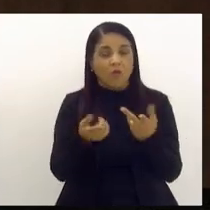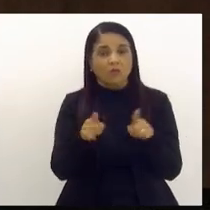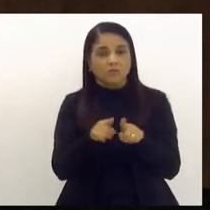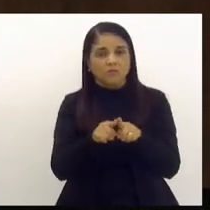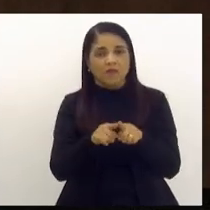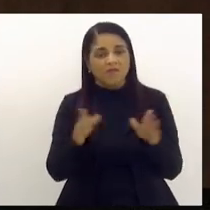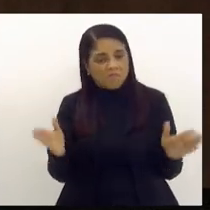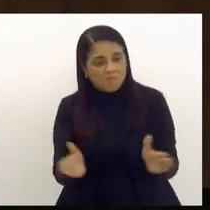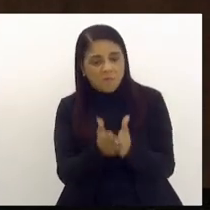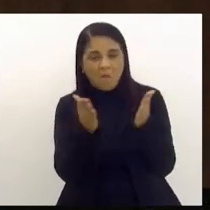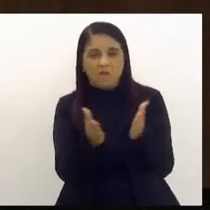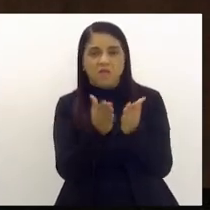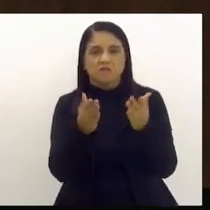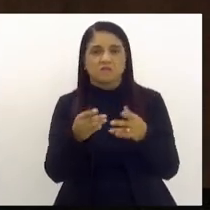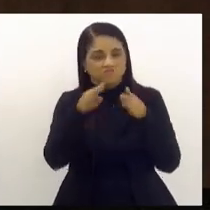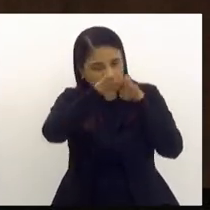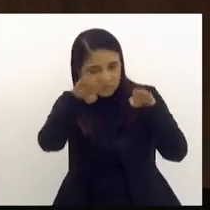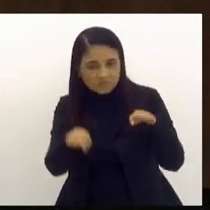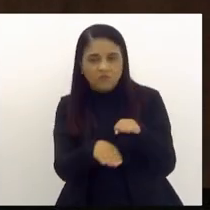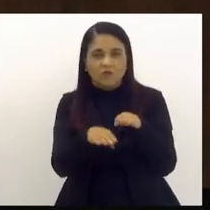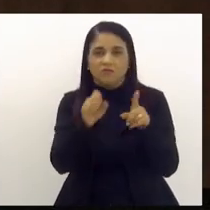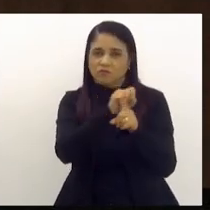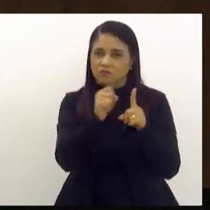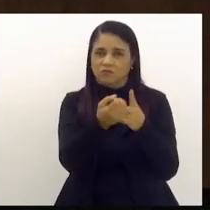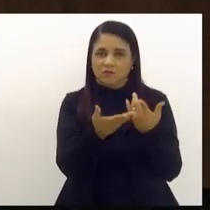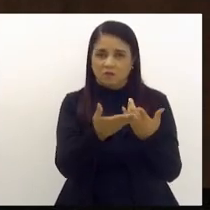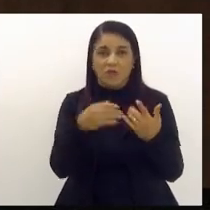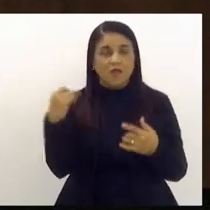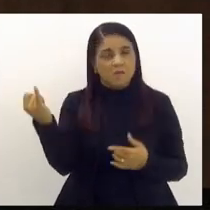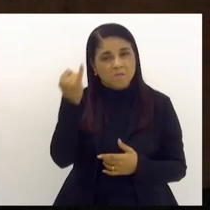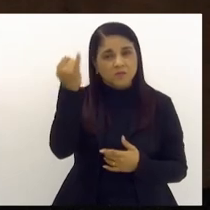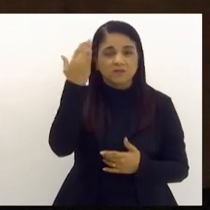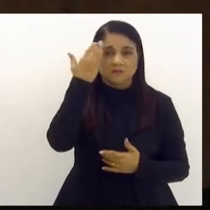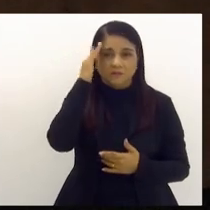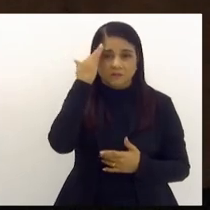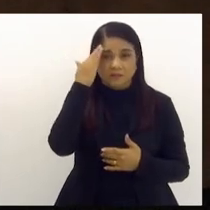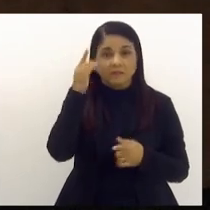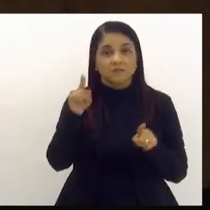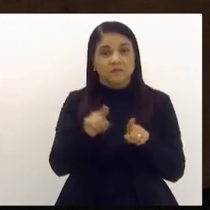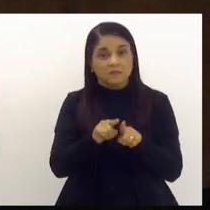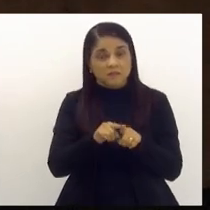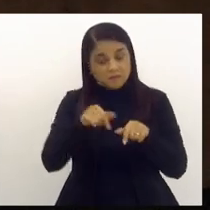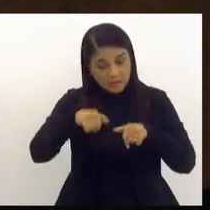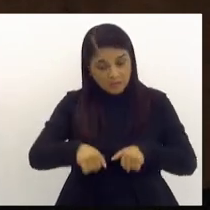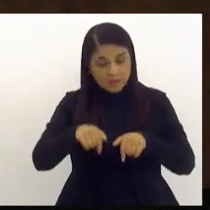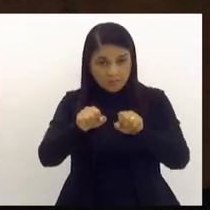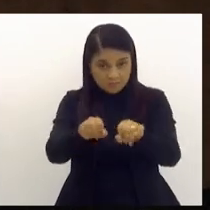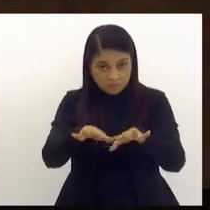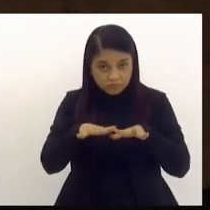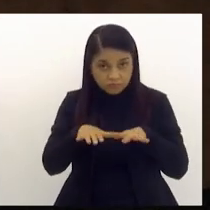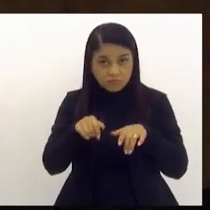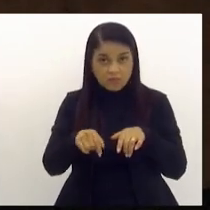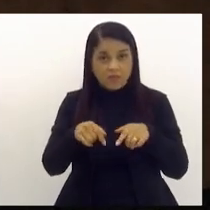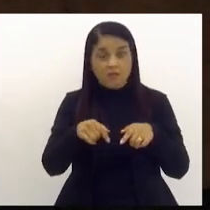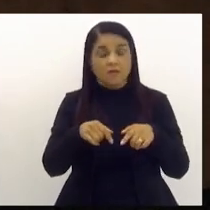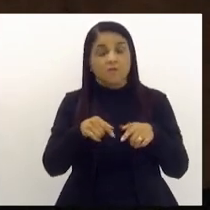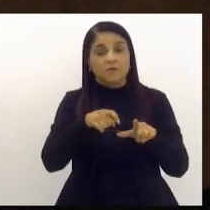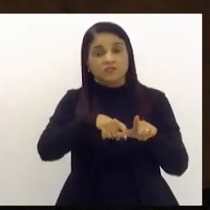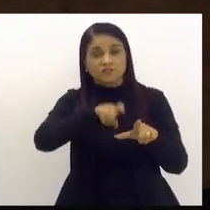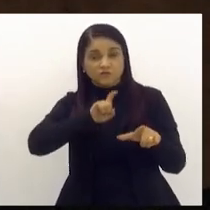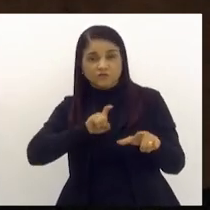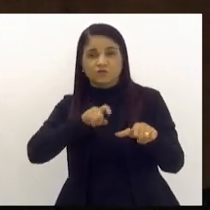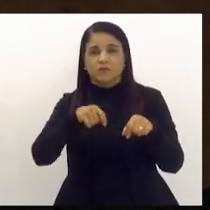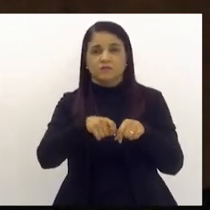fruto da pobreza e da desigualdade. Então é importante que a gente entenda que toda vez que vier para essa casa uma desvinculação,